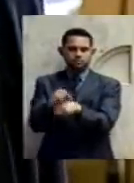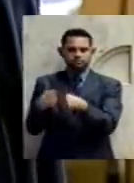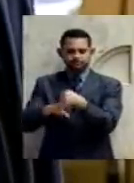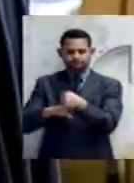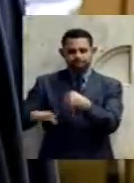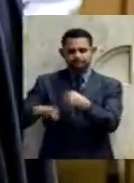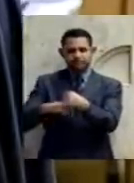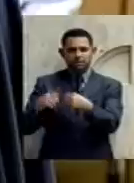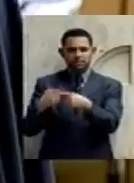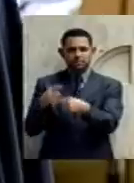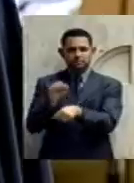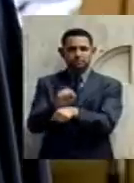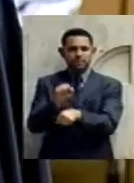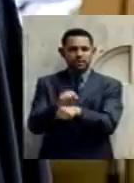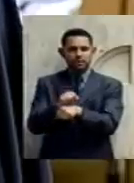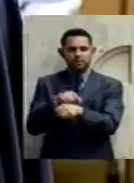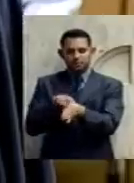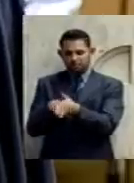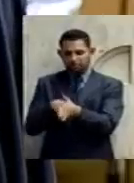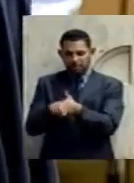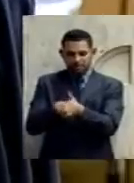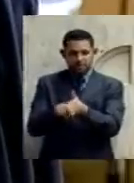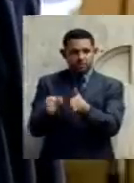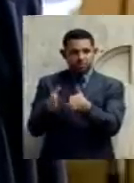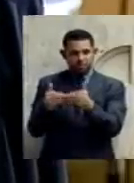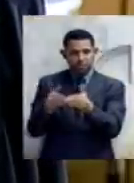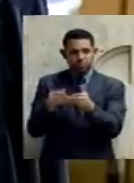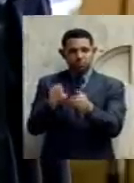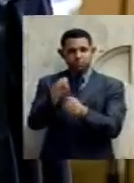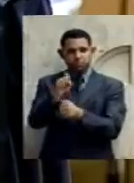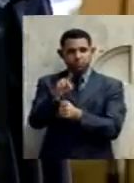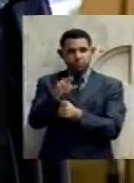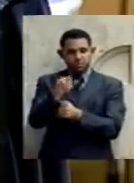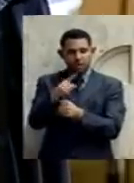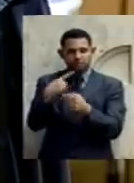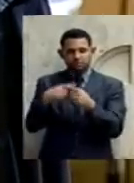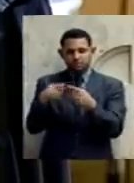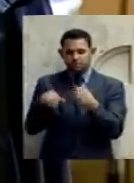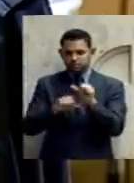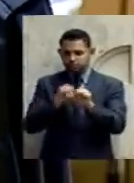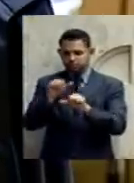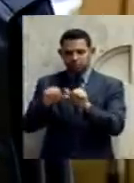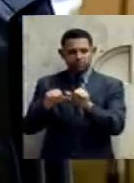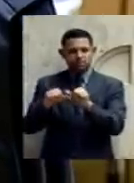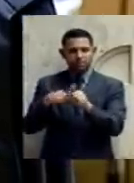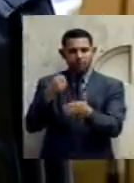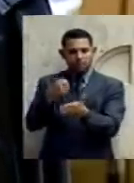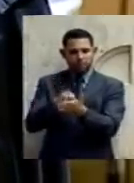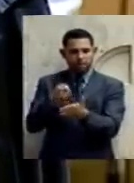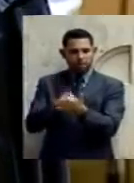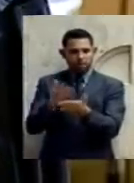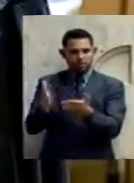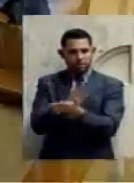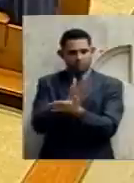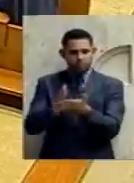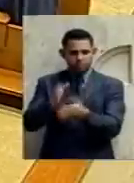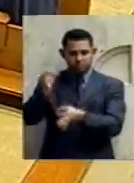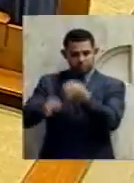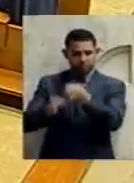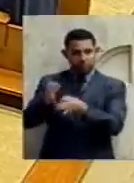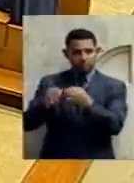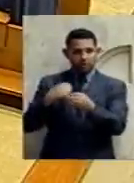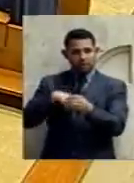inferiores, aguardando a análise de recursos extraordinários com repercussão geral, obrigando muitos tribunais a